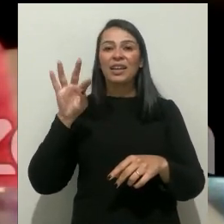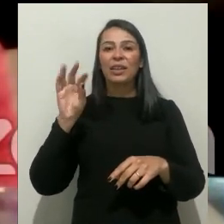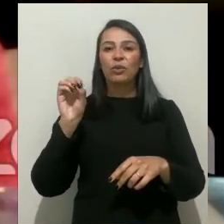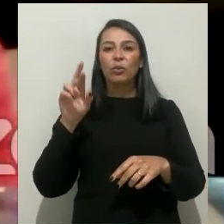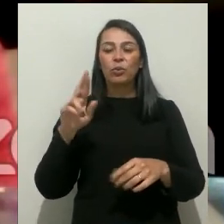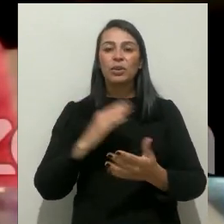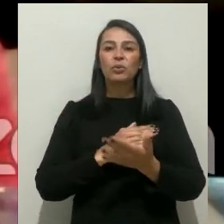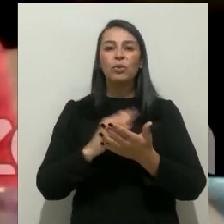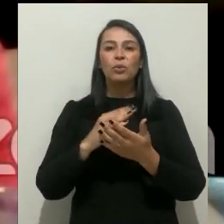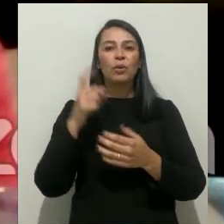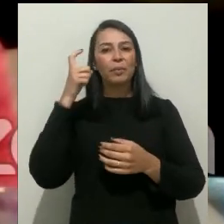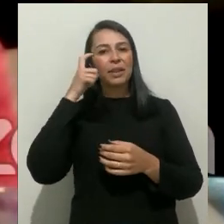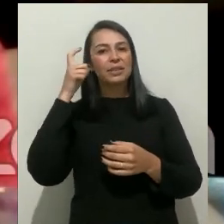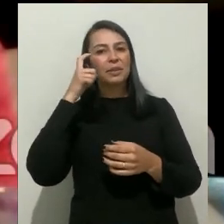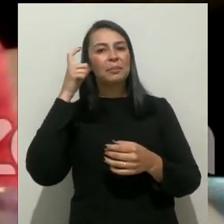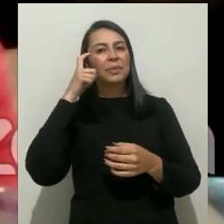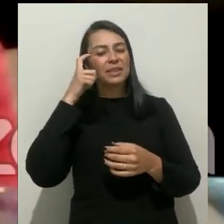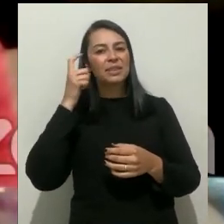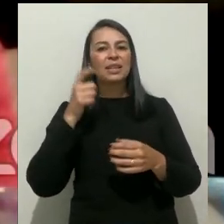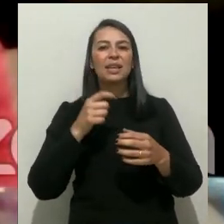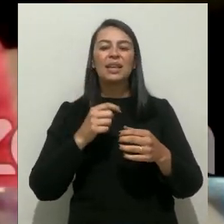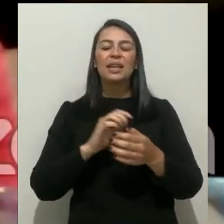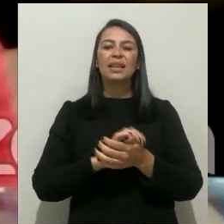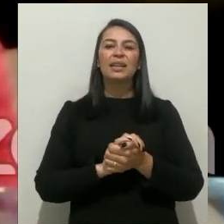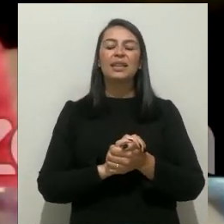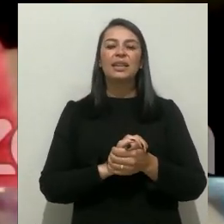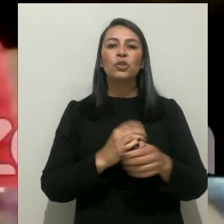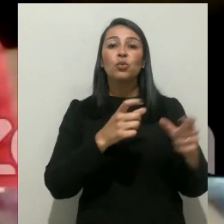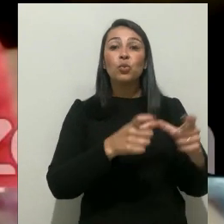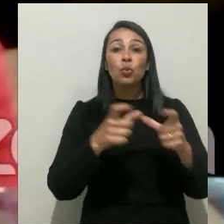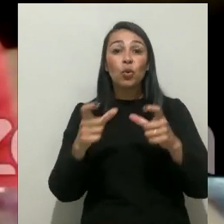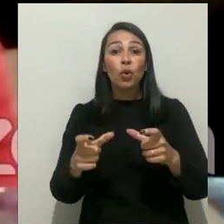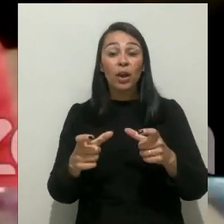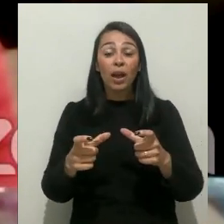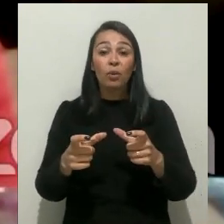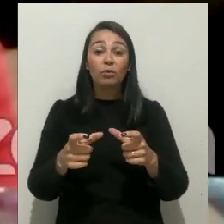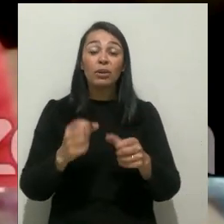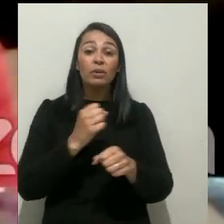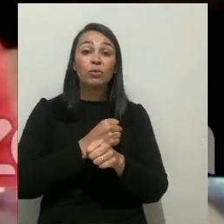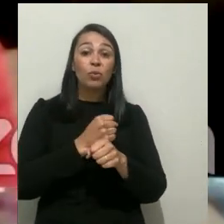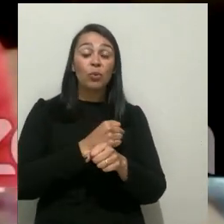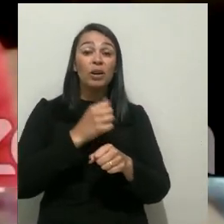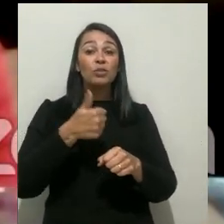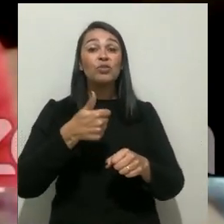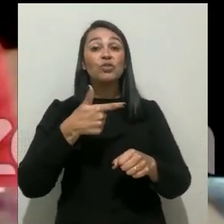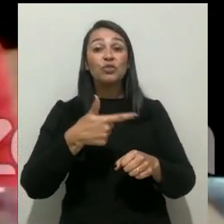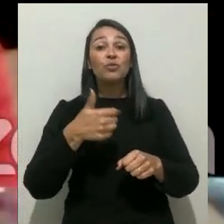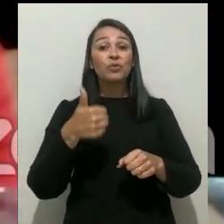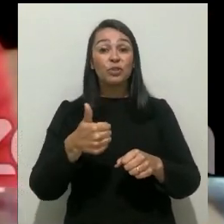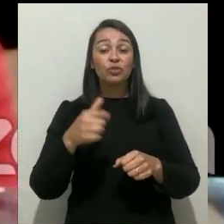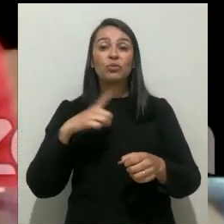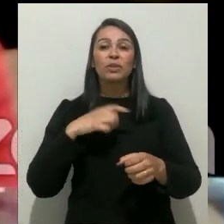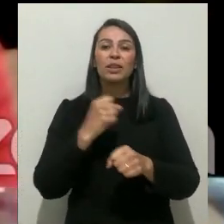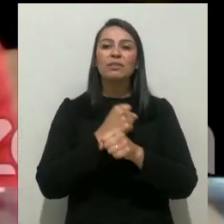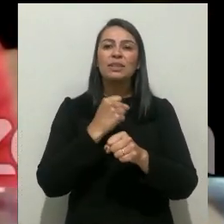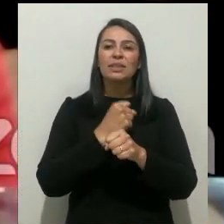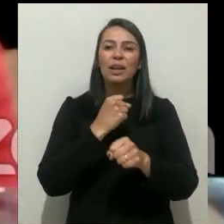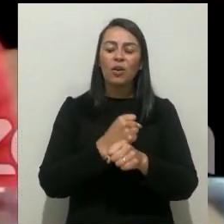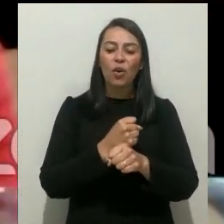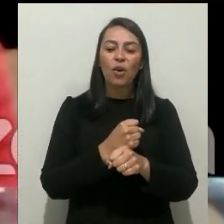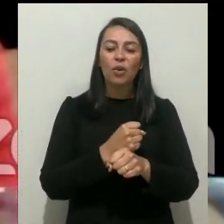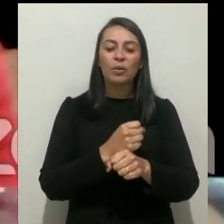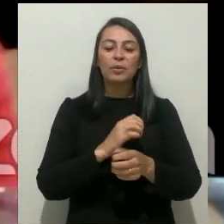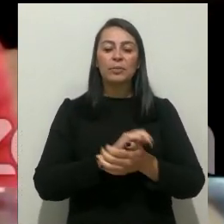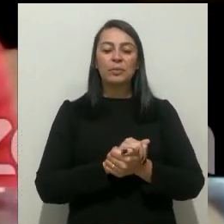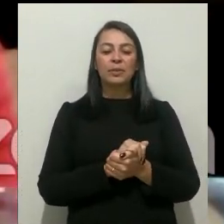repensar esse elemento de posição. Isso em 21, até começar a obra em 27, né? 26,